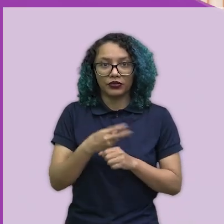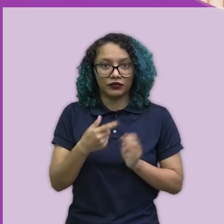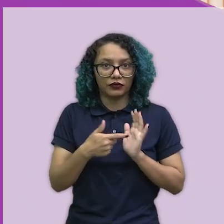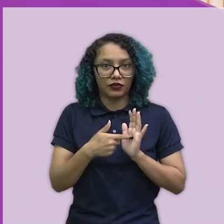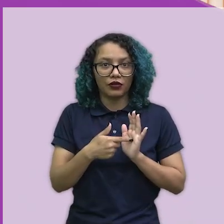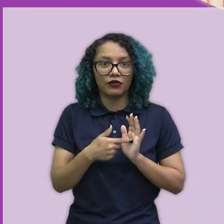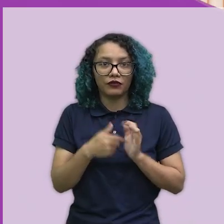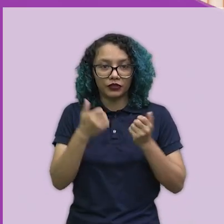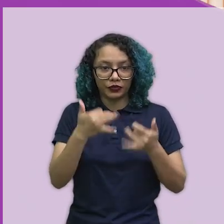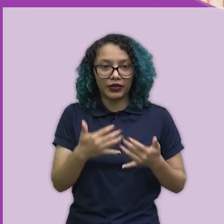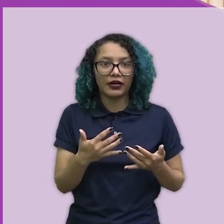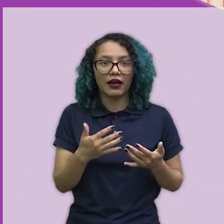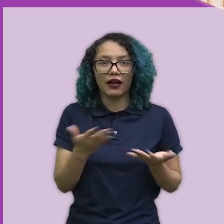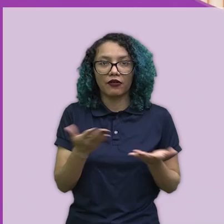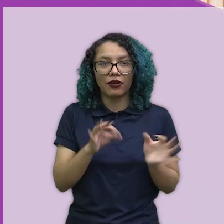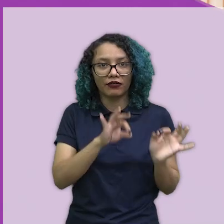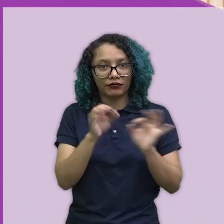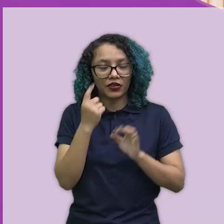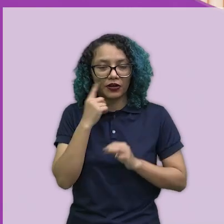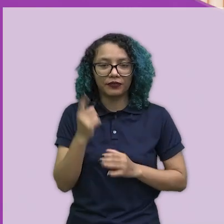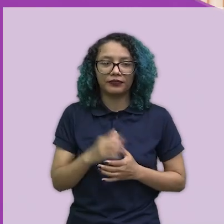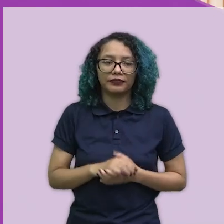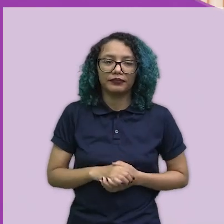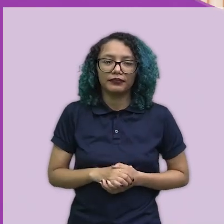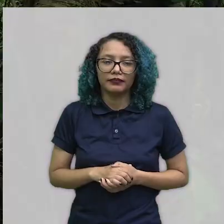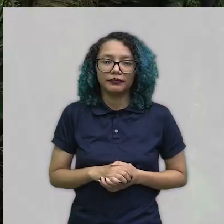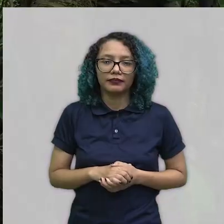ver esse videozinho, em seguida a gente volta para comentar. Vamos lá.